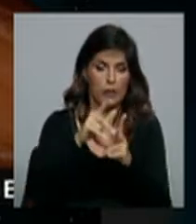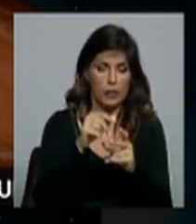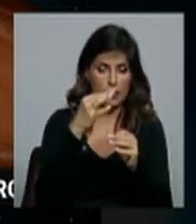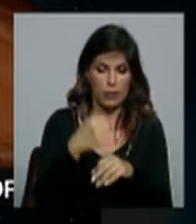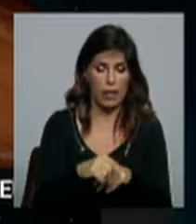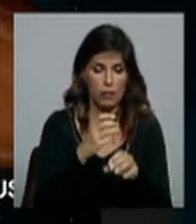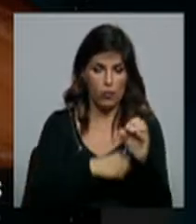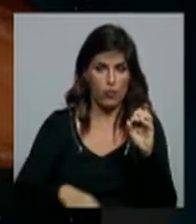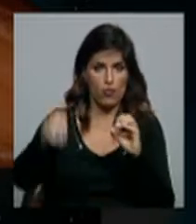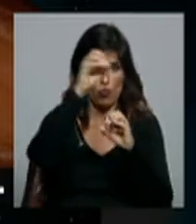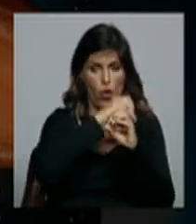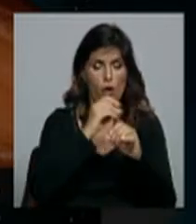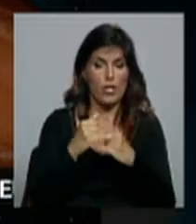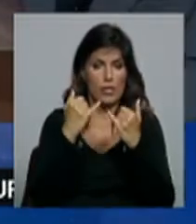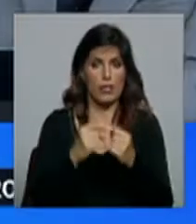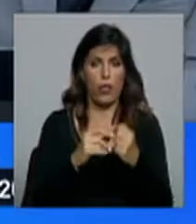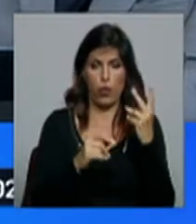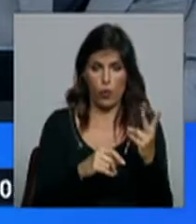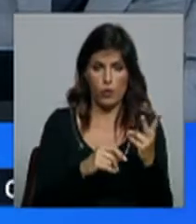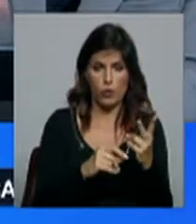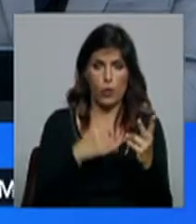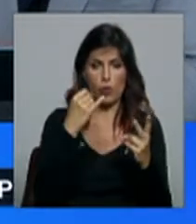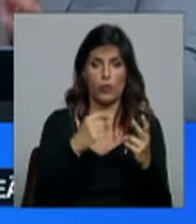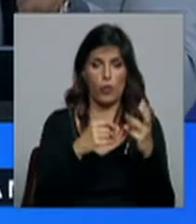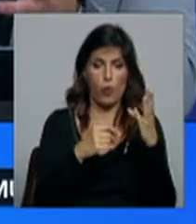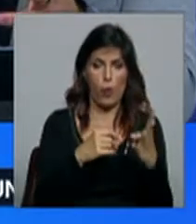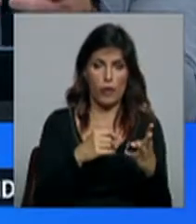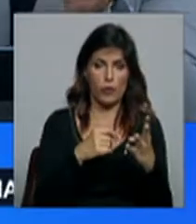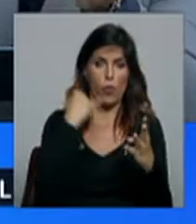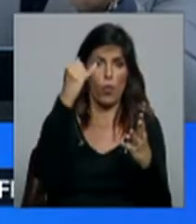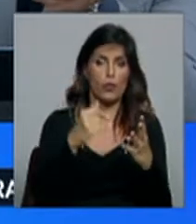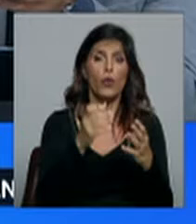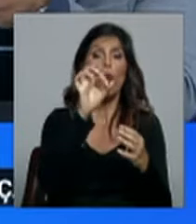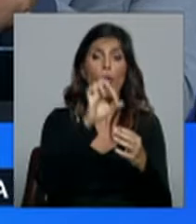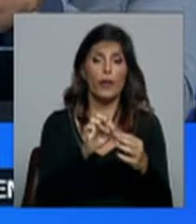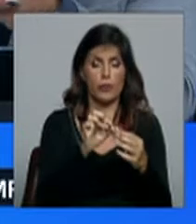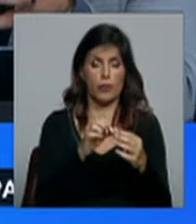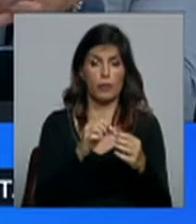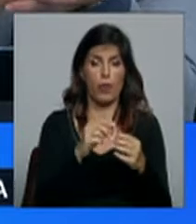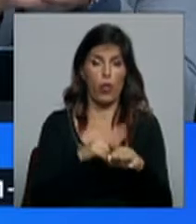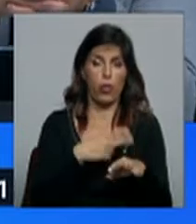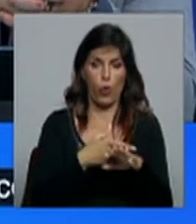o seguinte completa 2, o outro 4 e o mais próximo 8. Ou seja, há o dobro